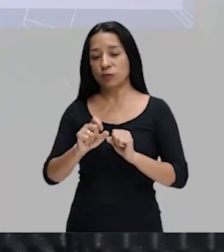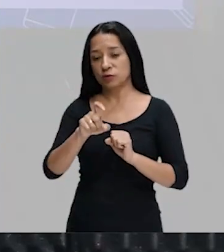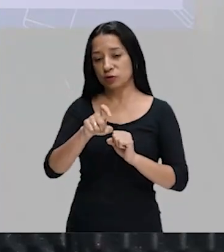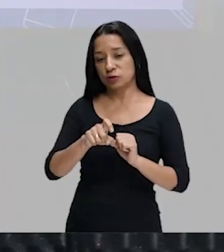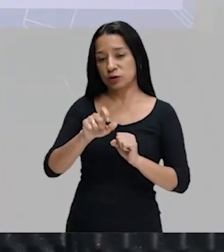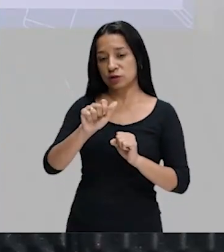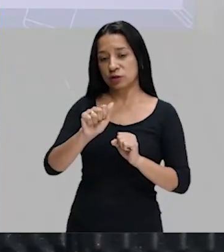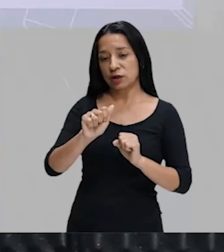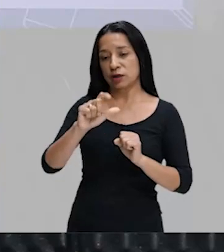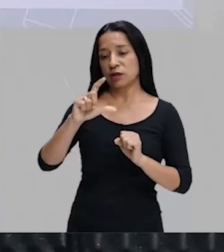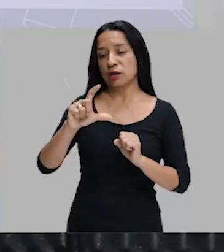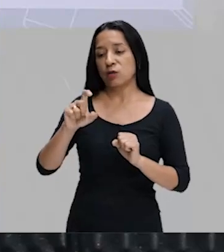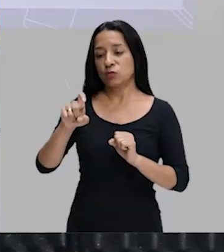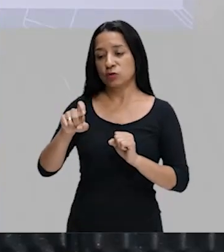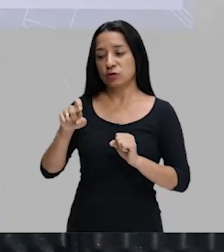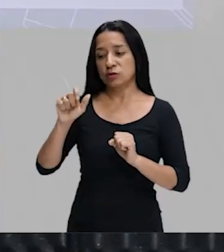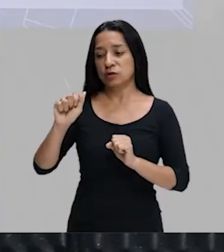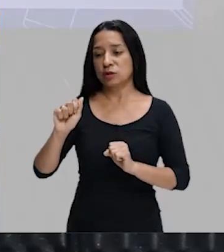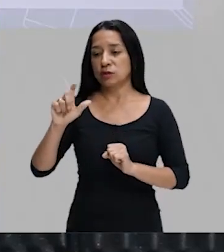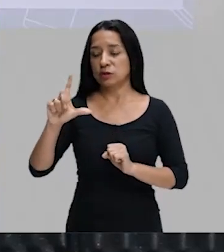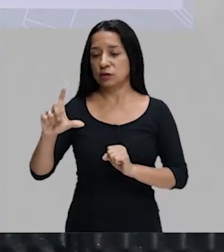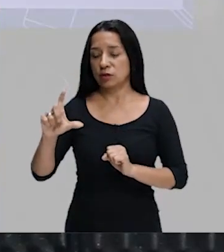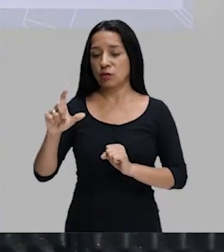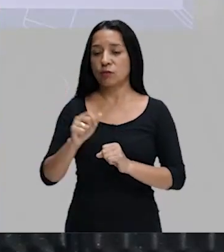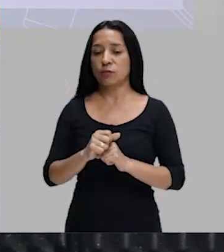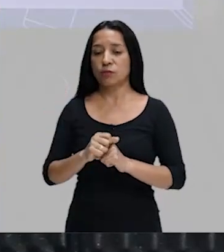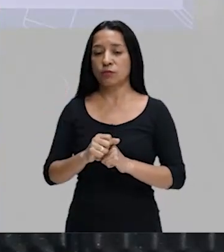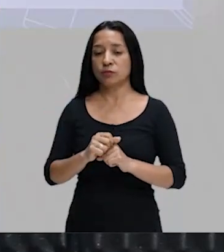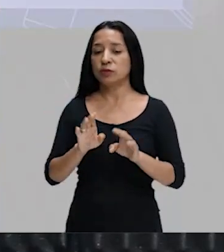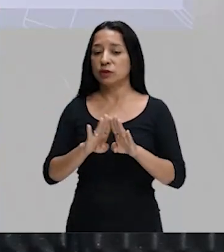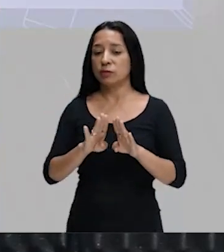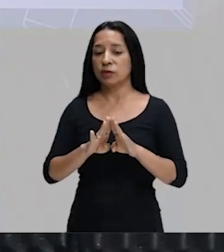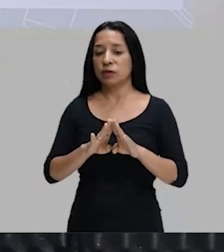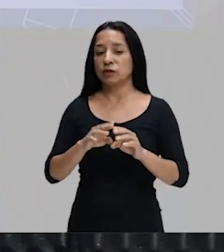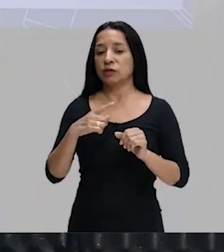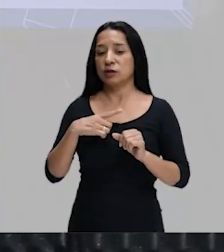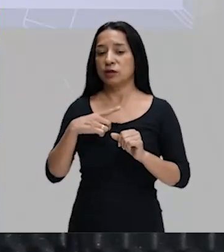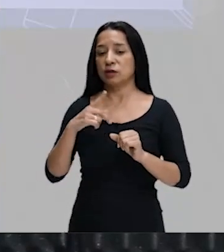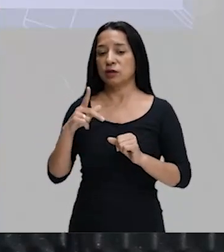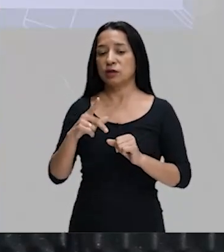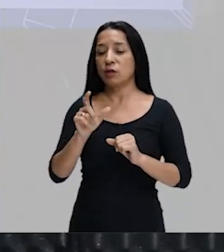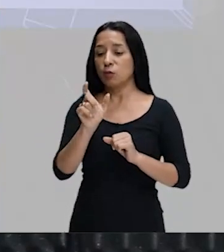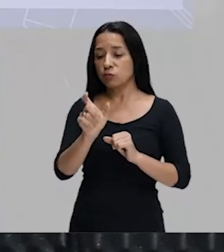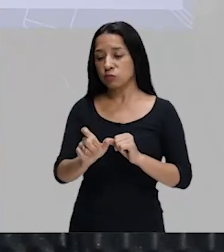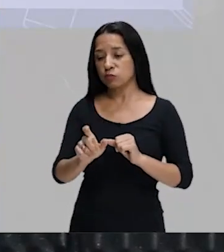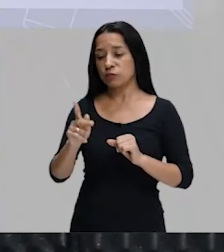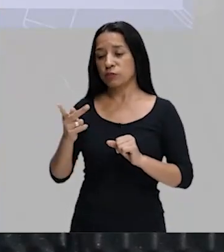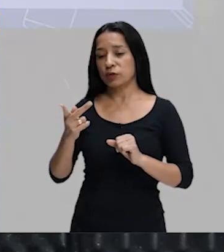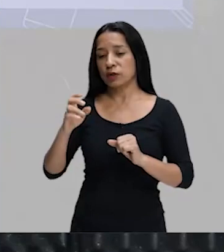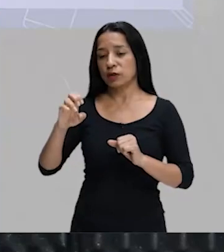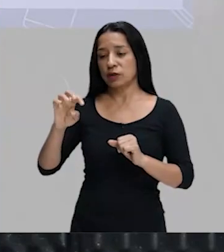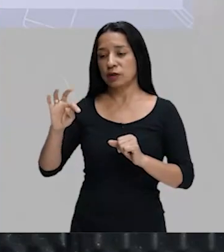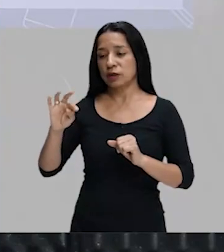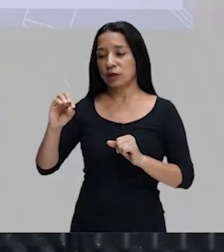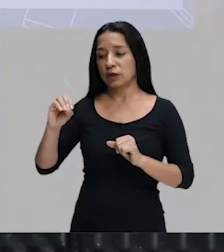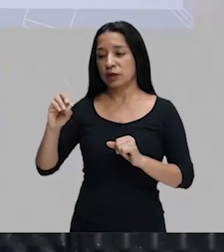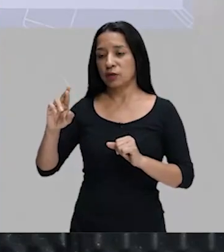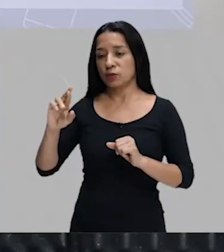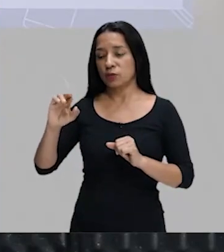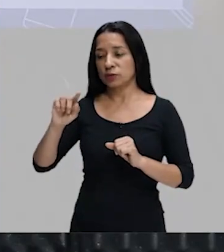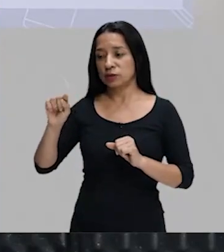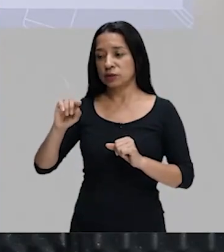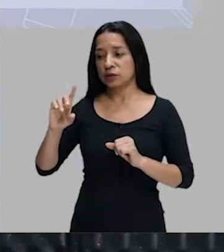X-azão, X-azão. Eu posso ter um indivíduo heterozigoto, X-azão,